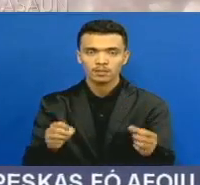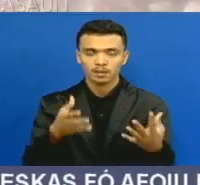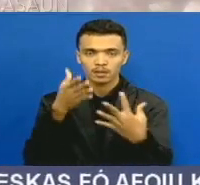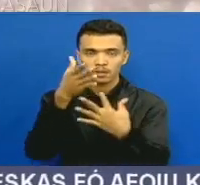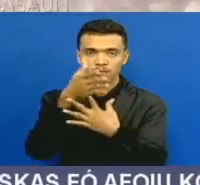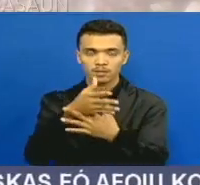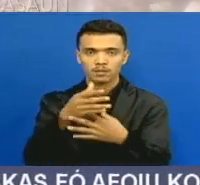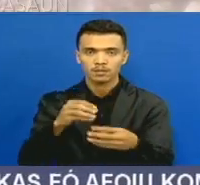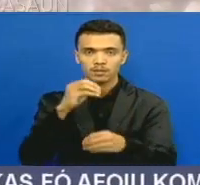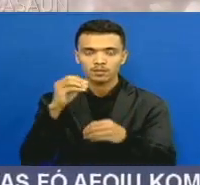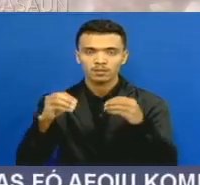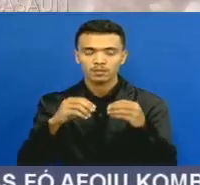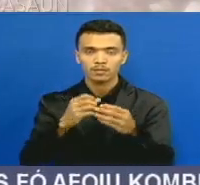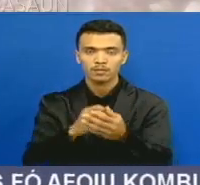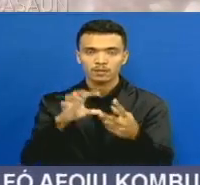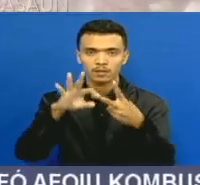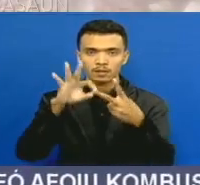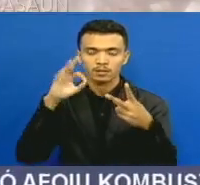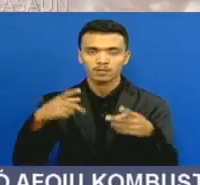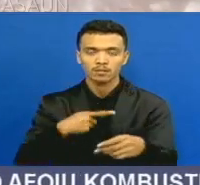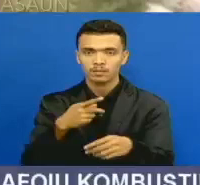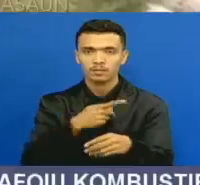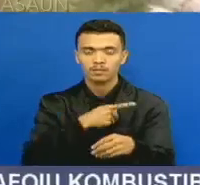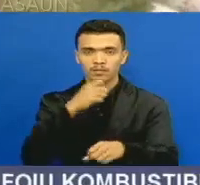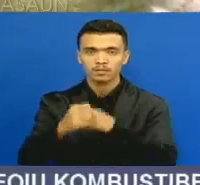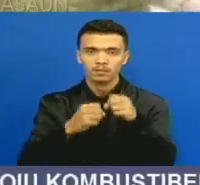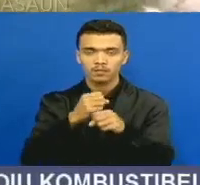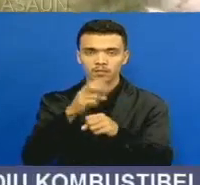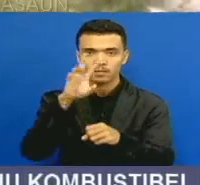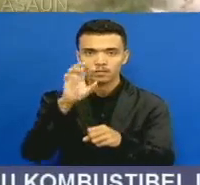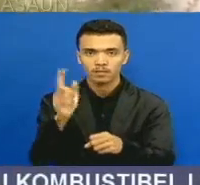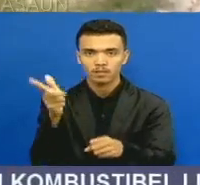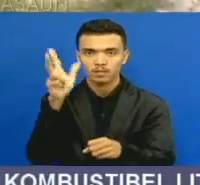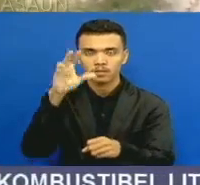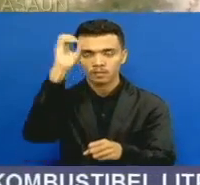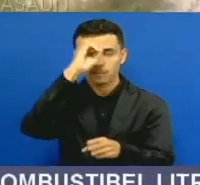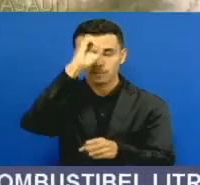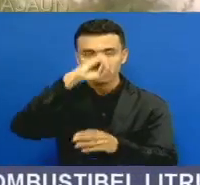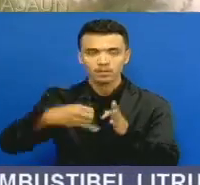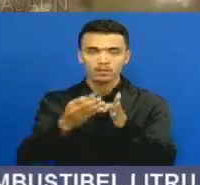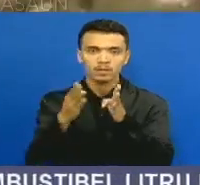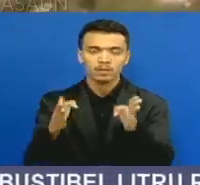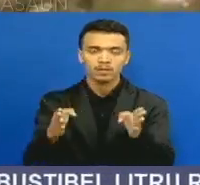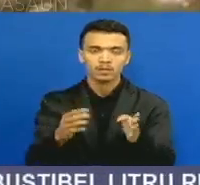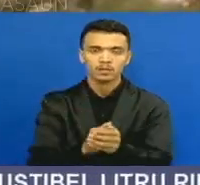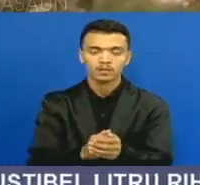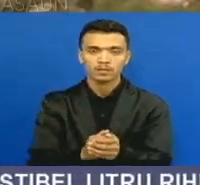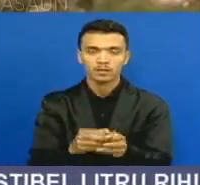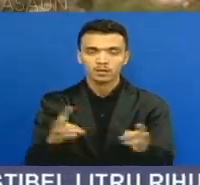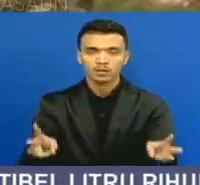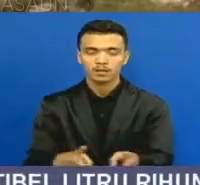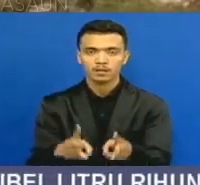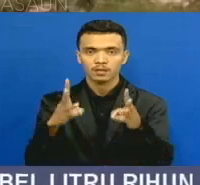com a Festa da Democracia de São 2023. Enquanto tu ir observação jornalista RTTL nota katak, maioria